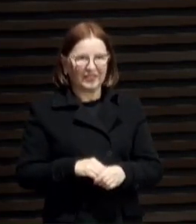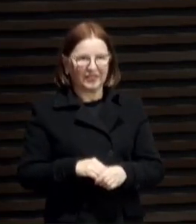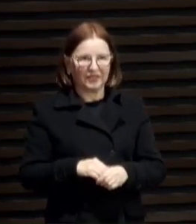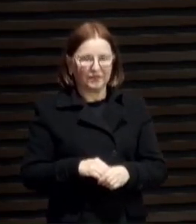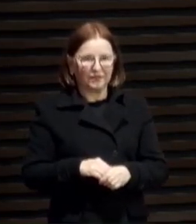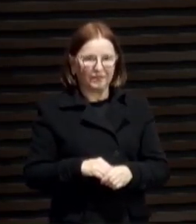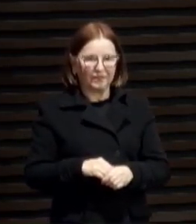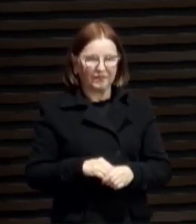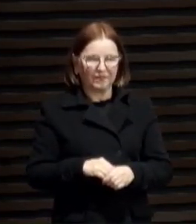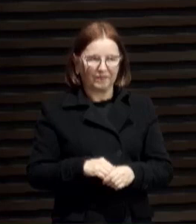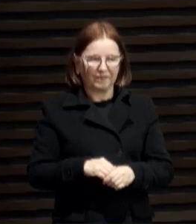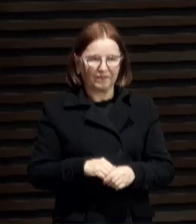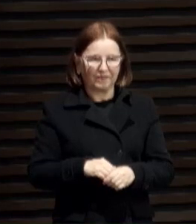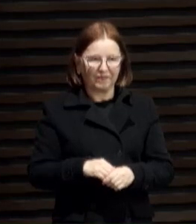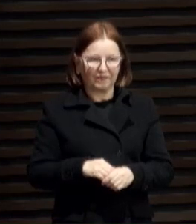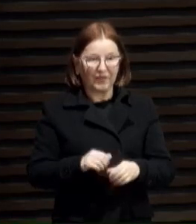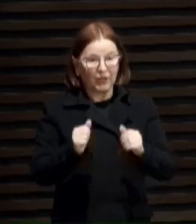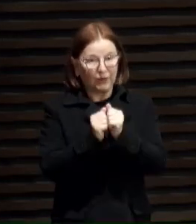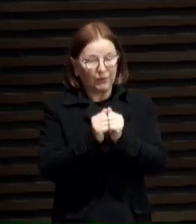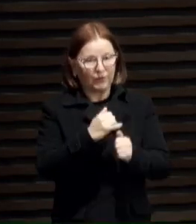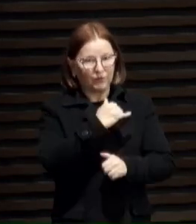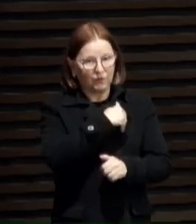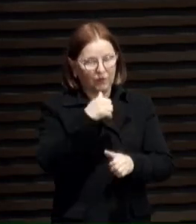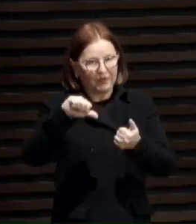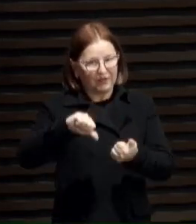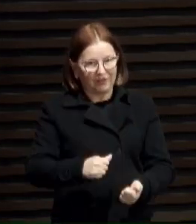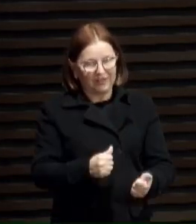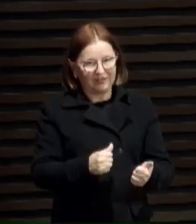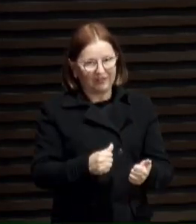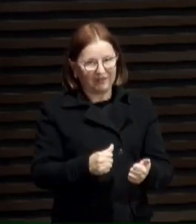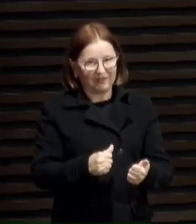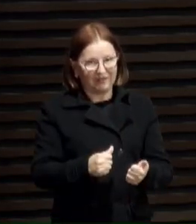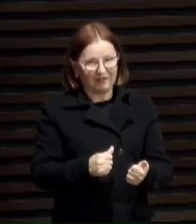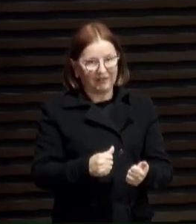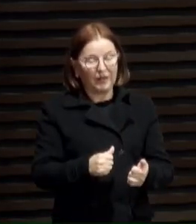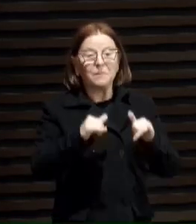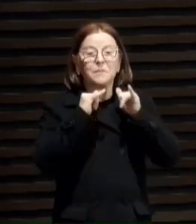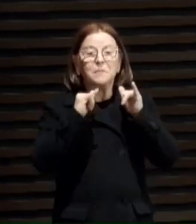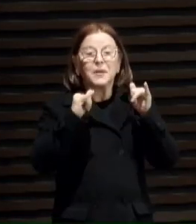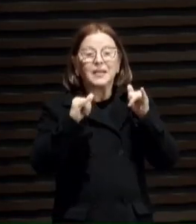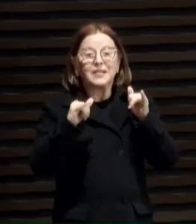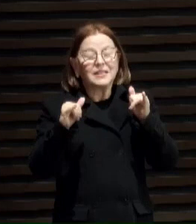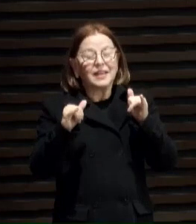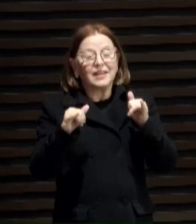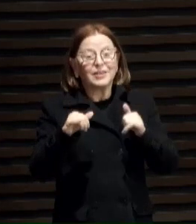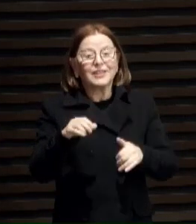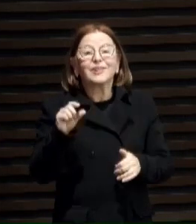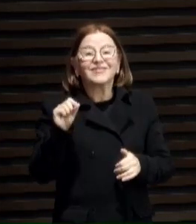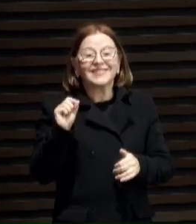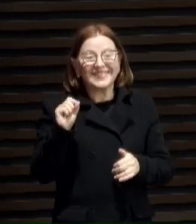Juntamente com João Batista veio uma mensagem bem específica. Qual era a mensagem de João